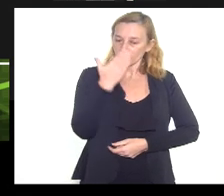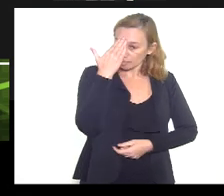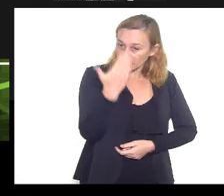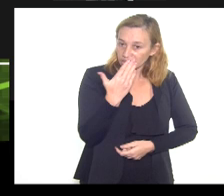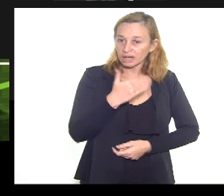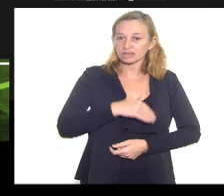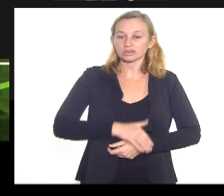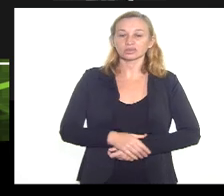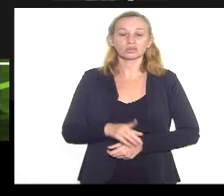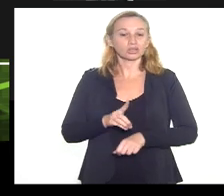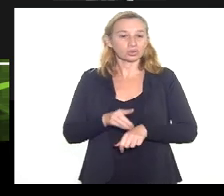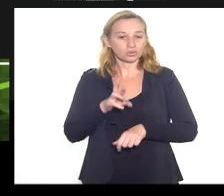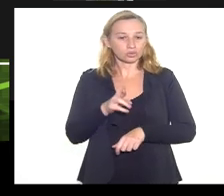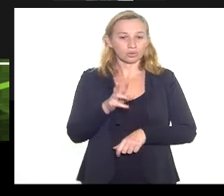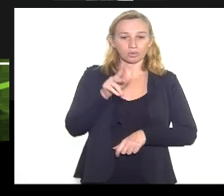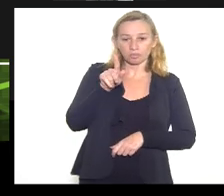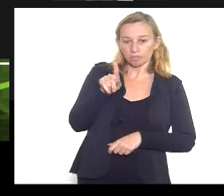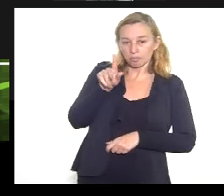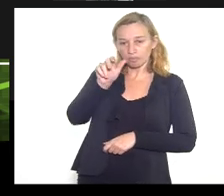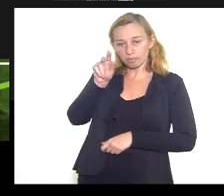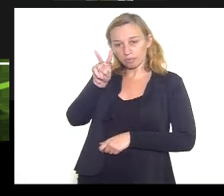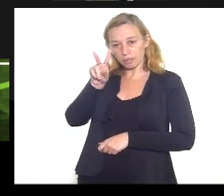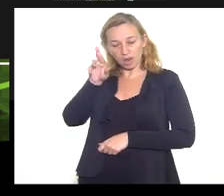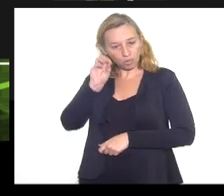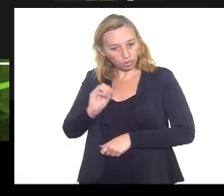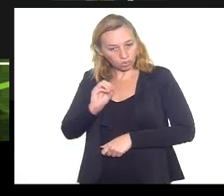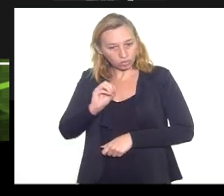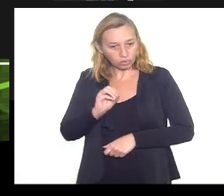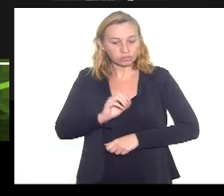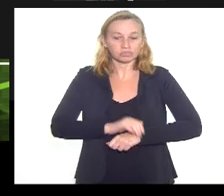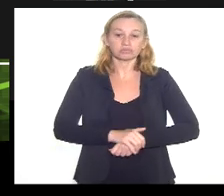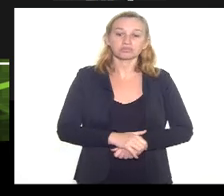Obrigado, doutor Paulo Henrique, pela sua